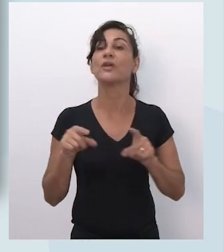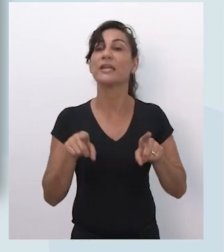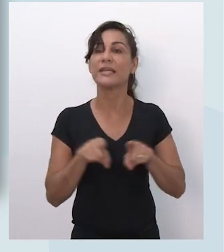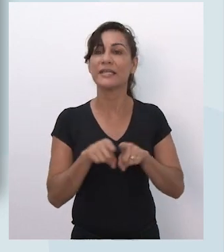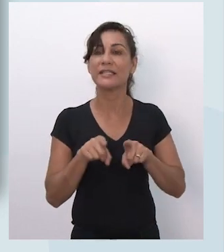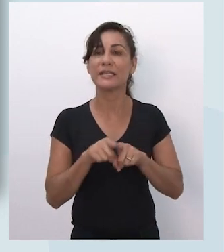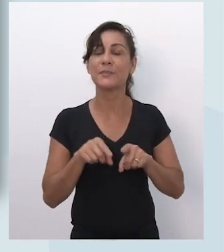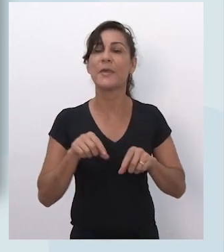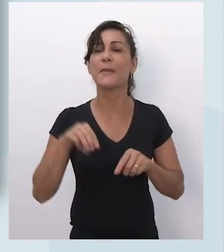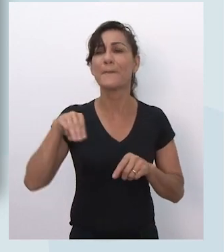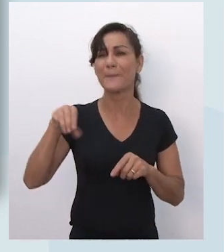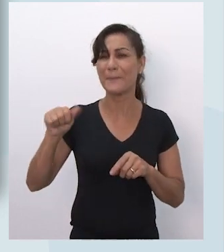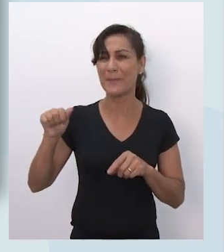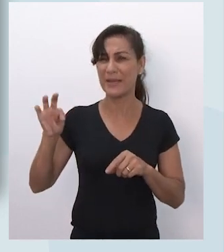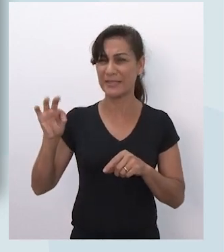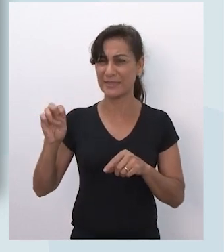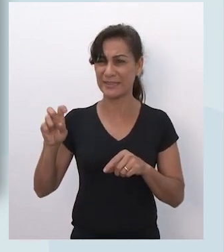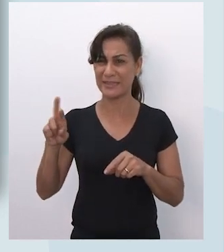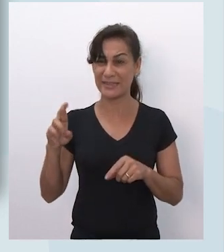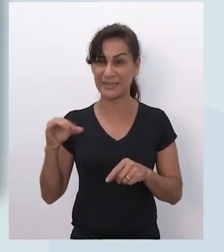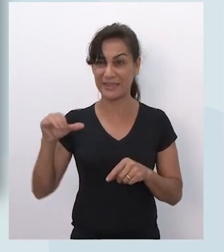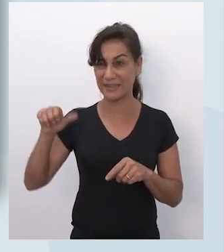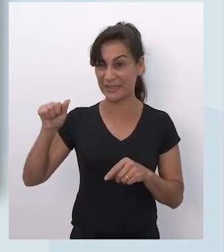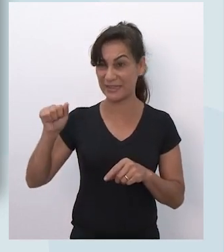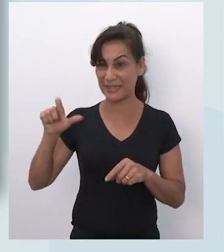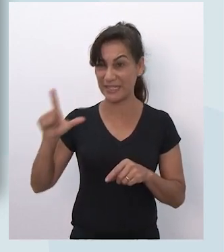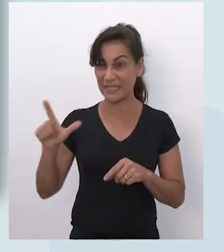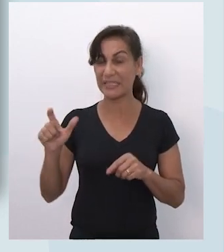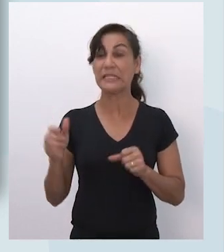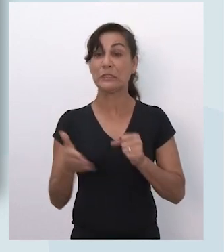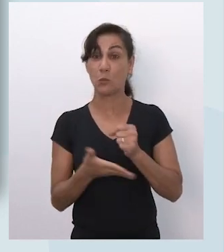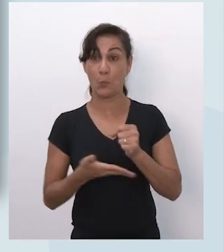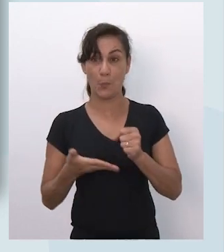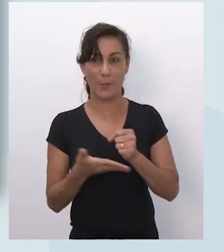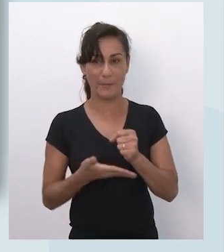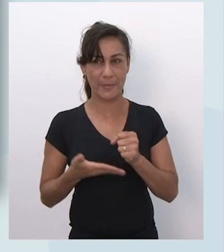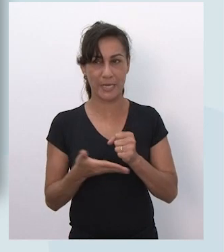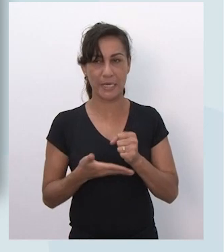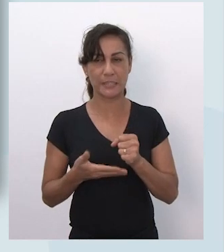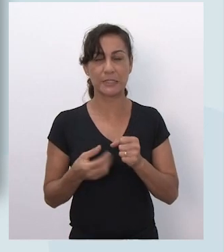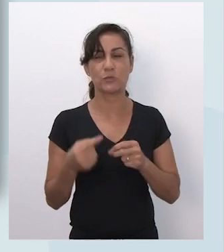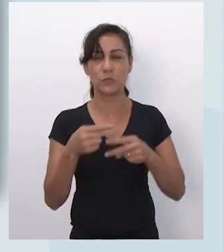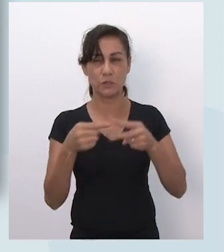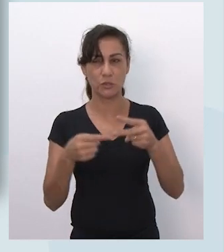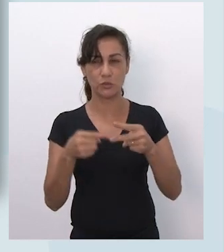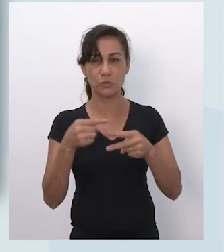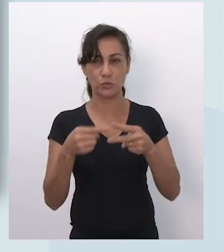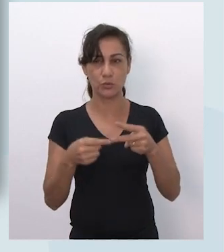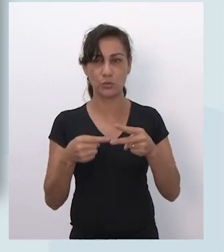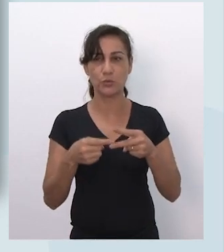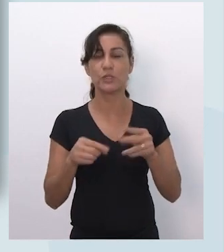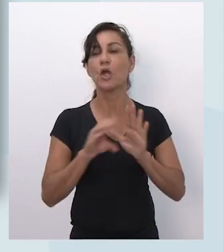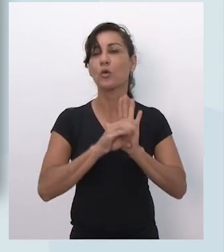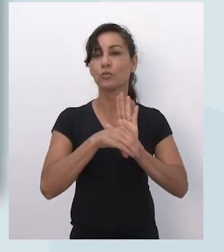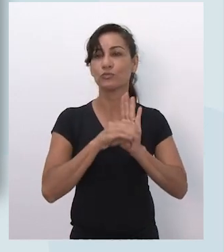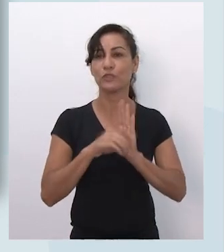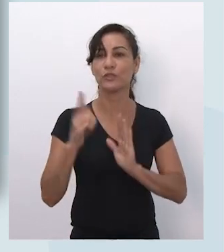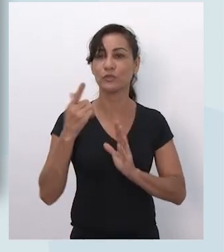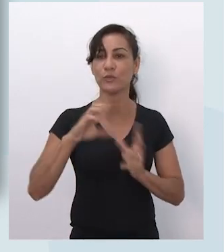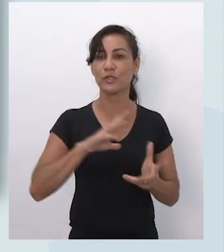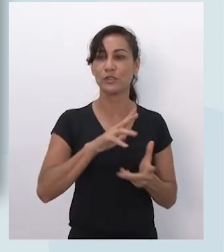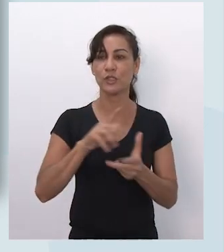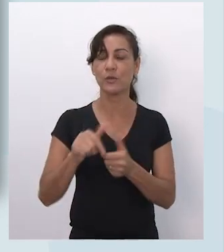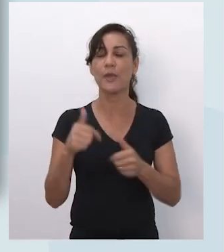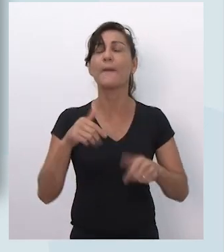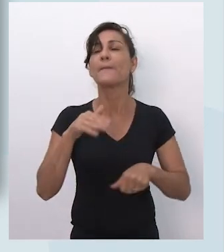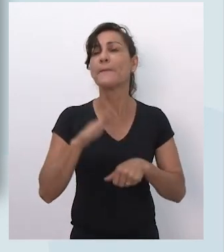informação, que se manifestam e atuam sobre uma base física. Então, esses dois conceitos de espaços geográficos é bastante